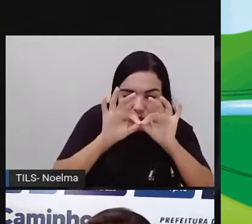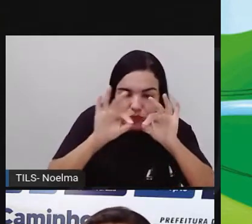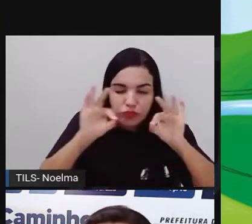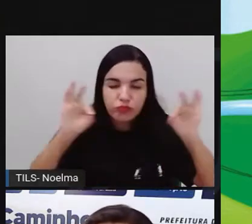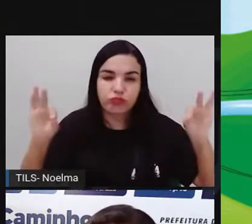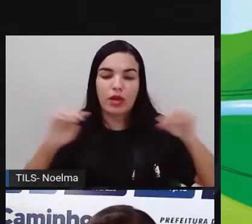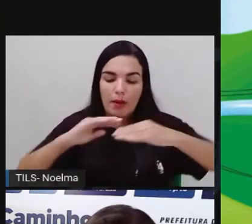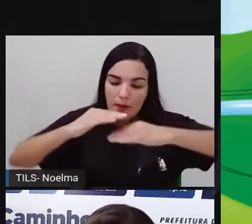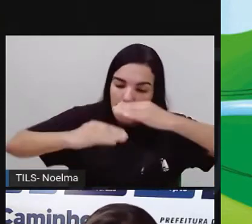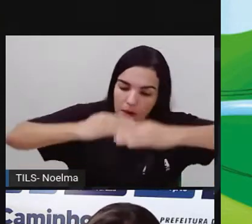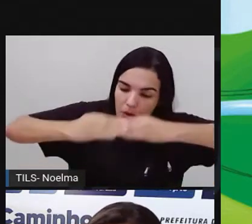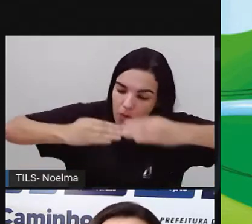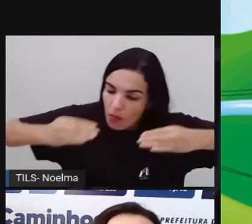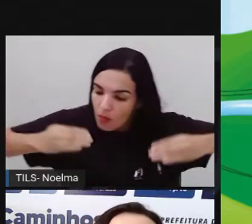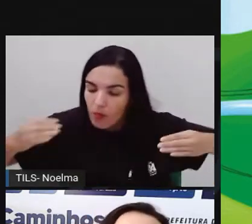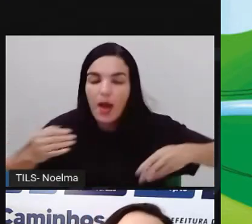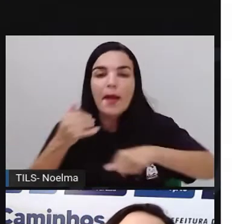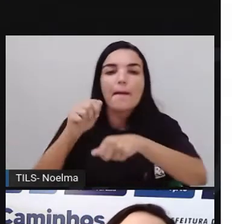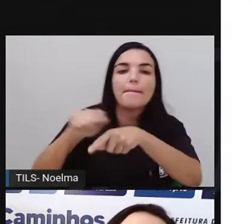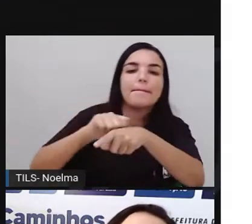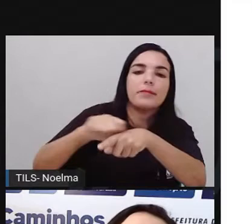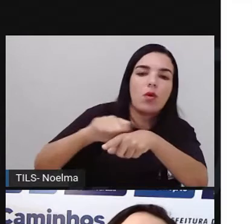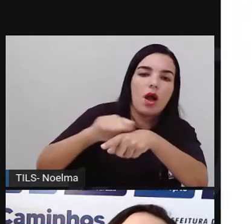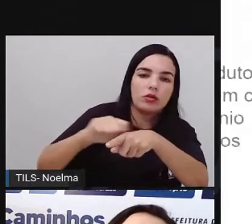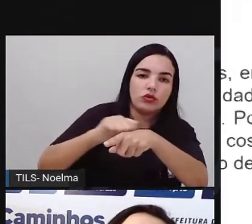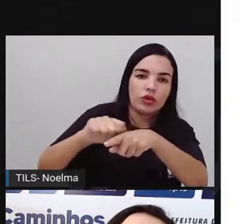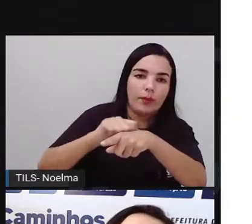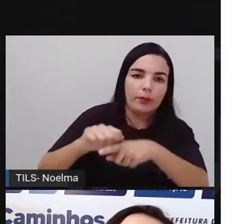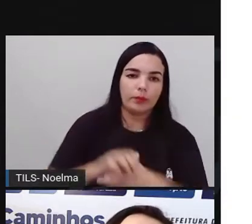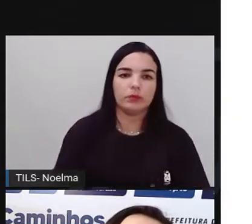estão levando aí a eletricidade.